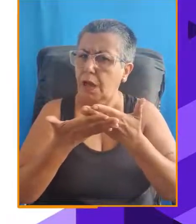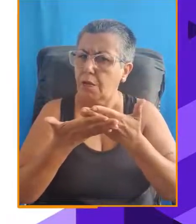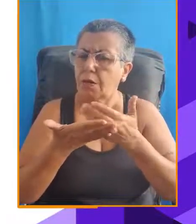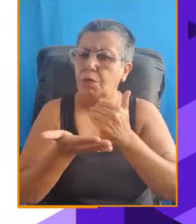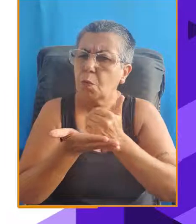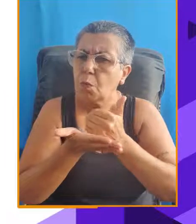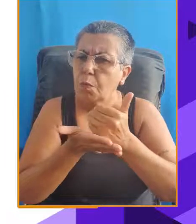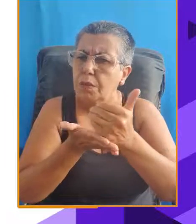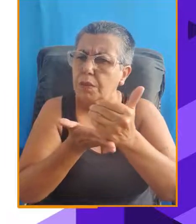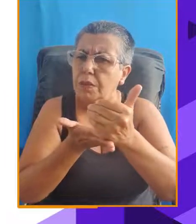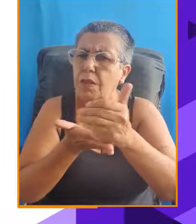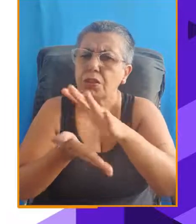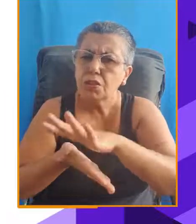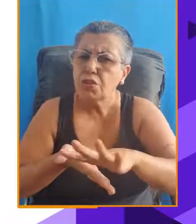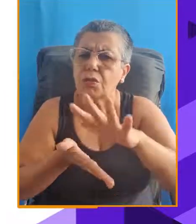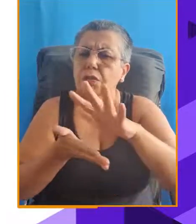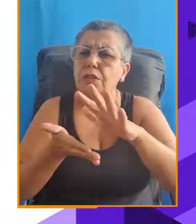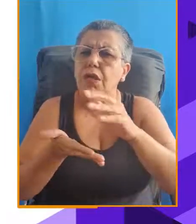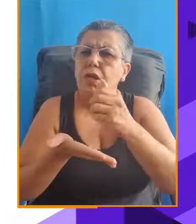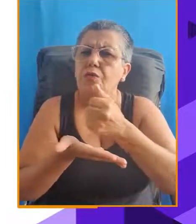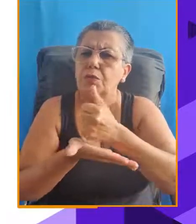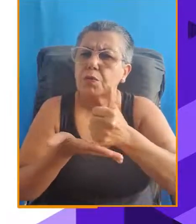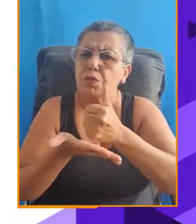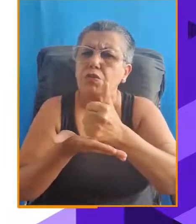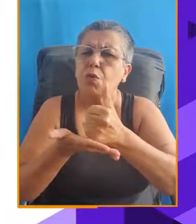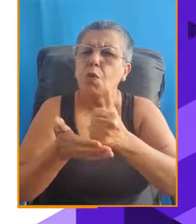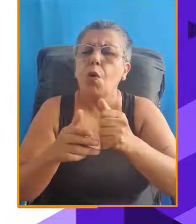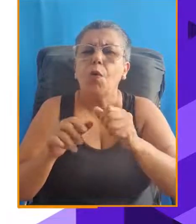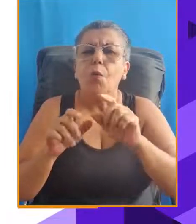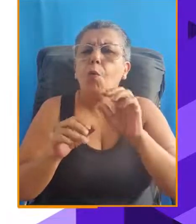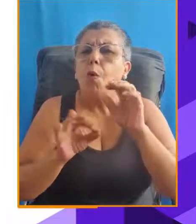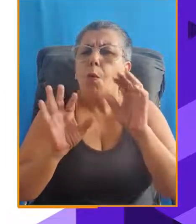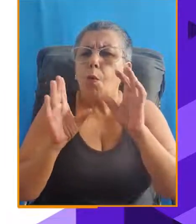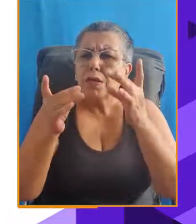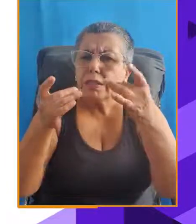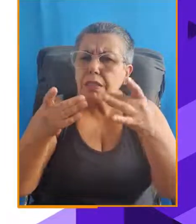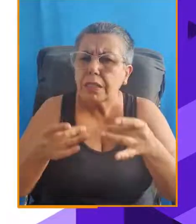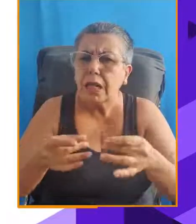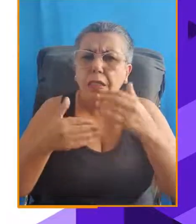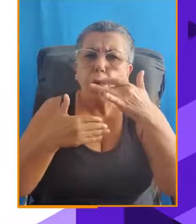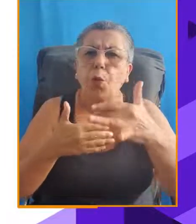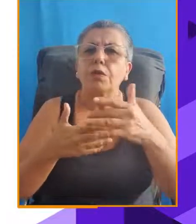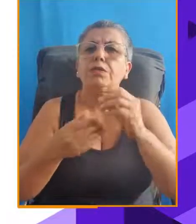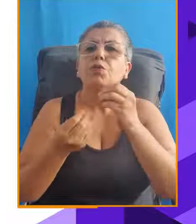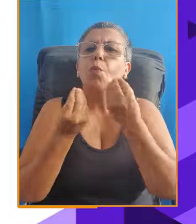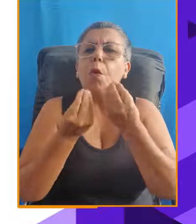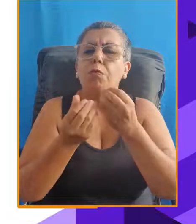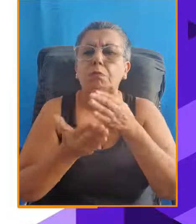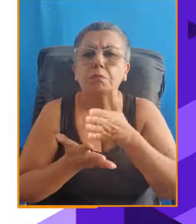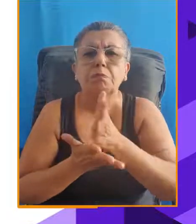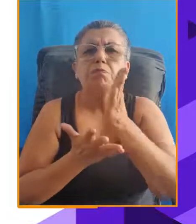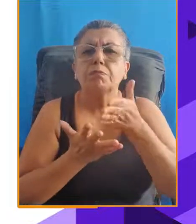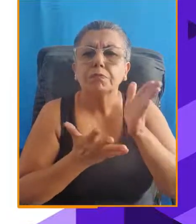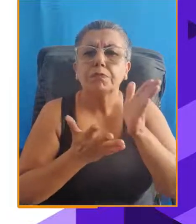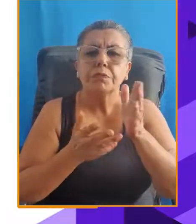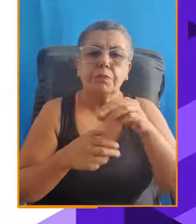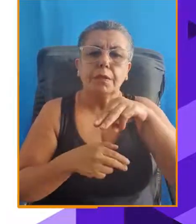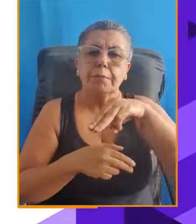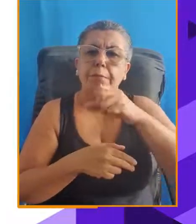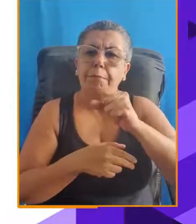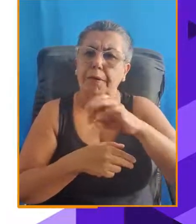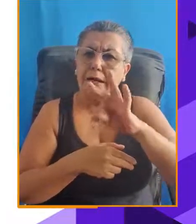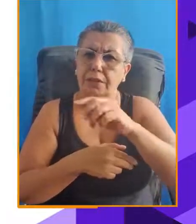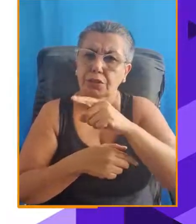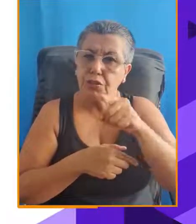uma introdução geral sobre as propriedades da cor e falar sobre as suas três dimensões, que são